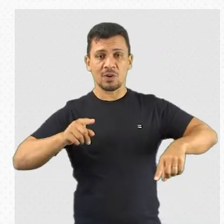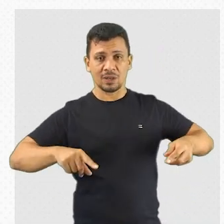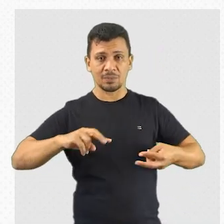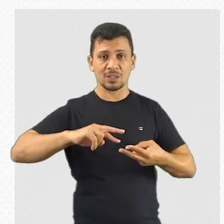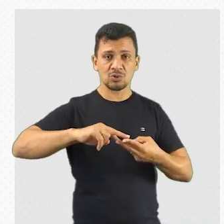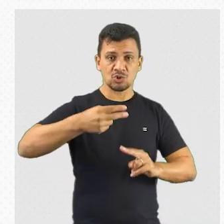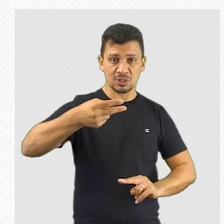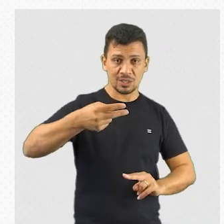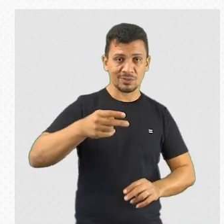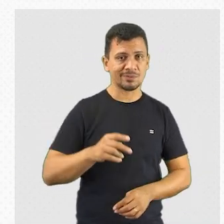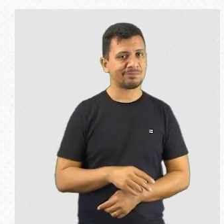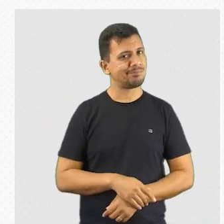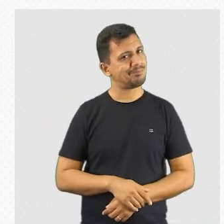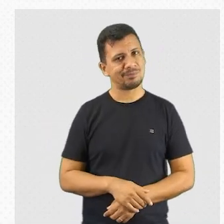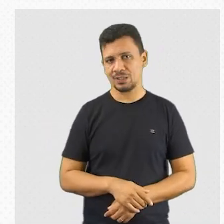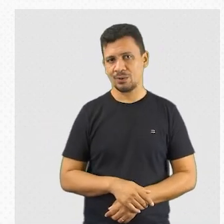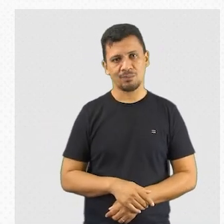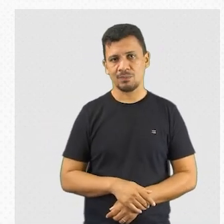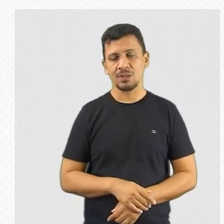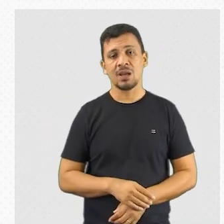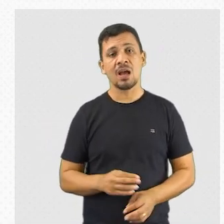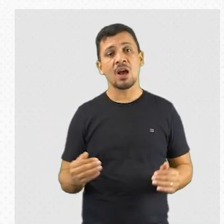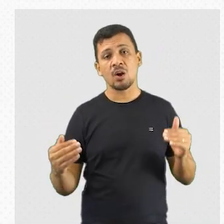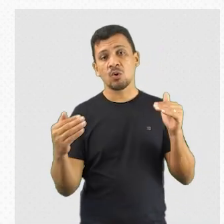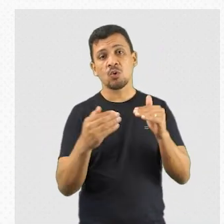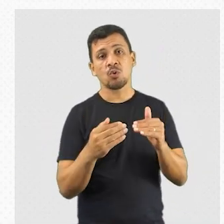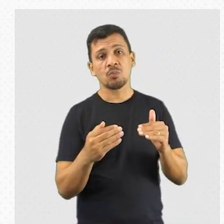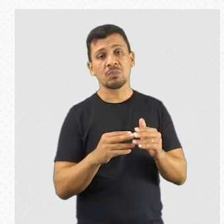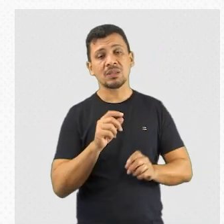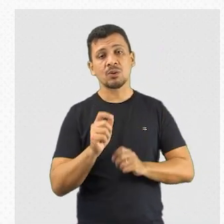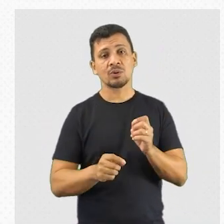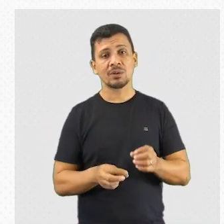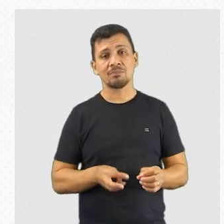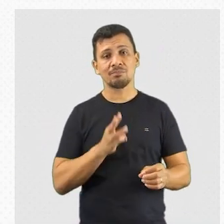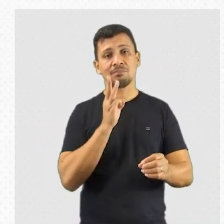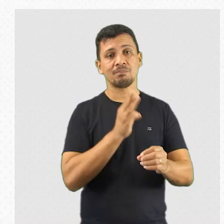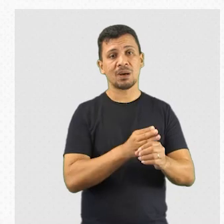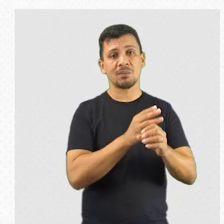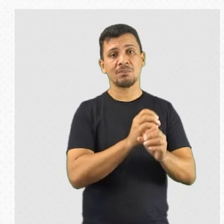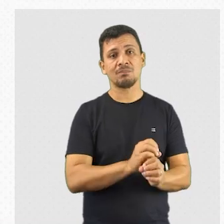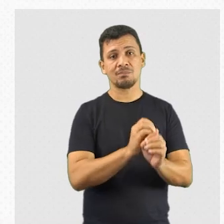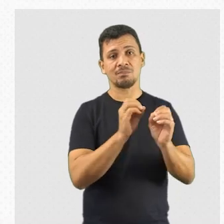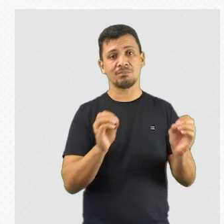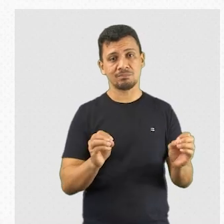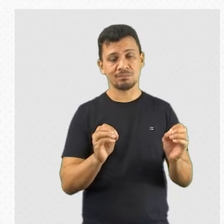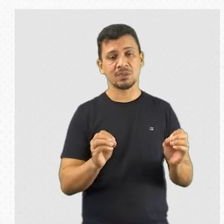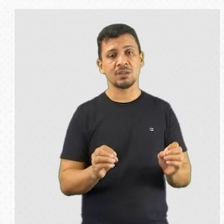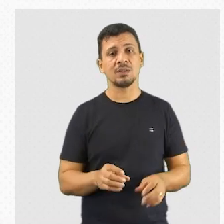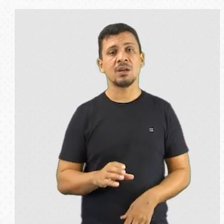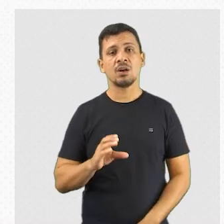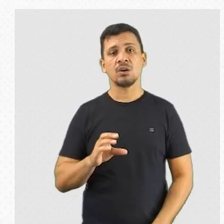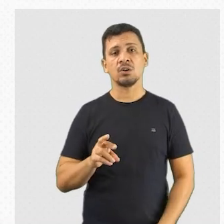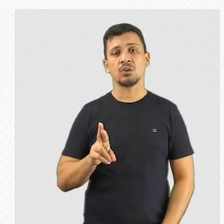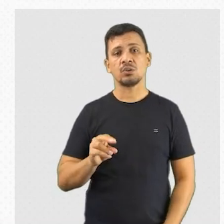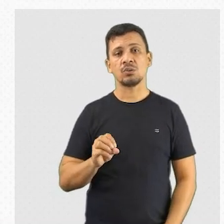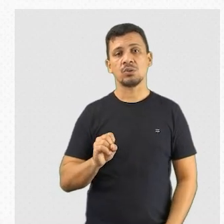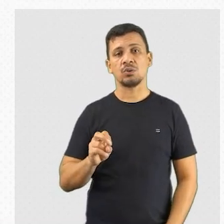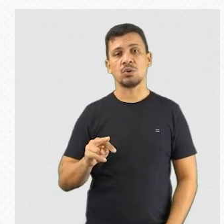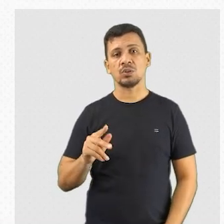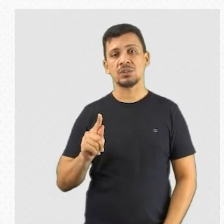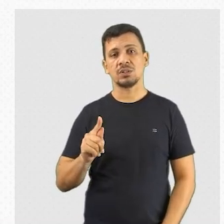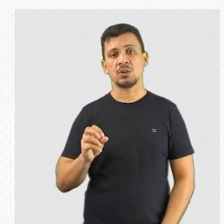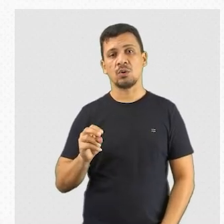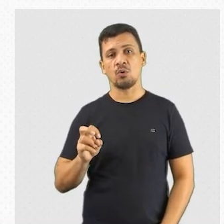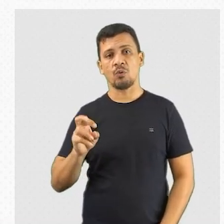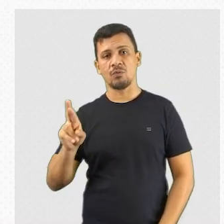não. A variabilidade genética está relacionada com crossing over, ao processo de crossing over, que está dentro do processo de meiose,